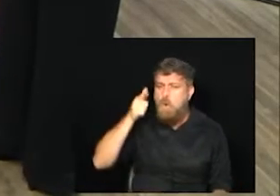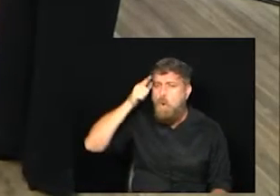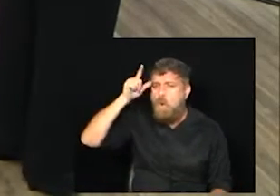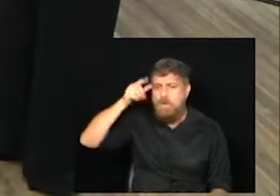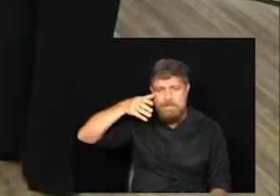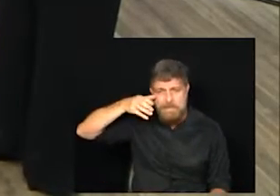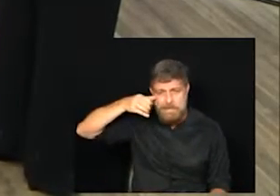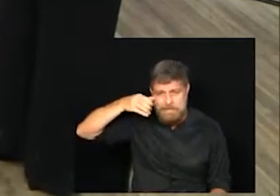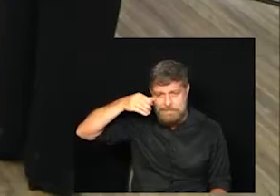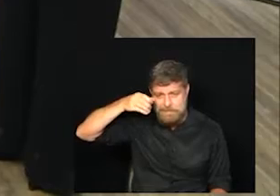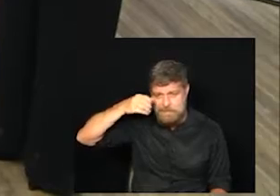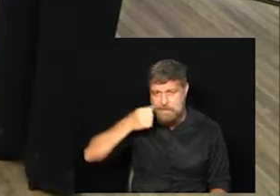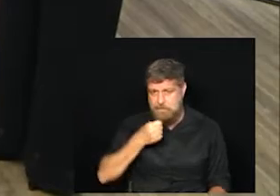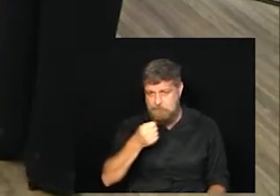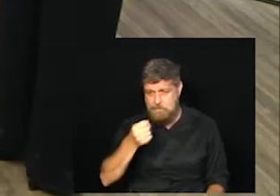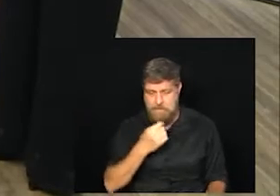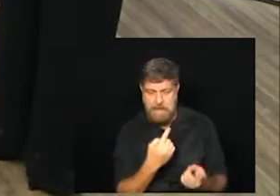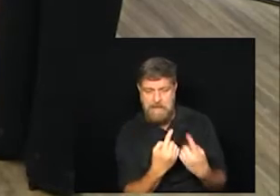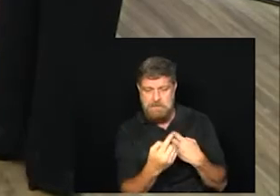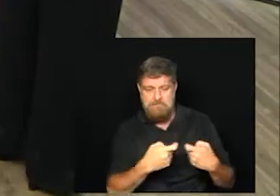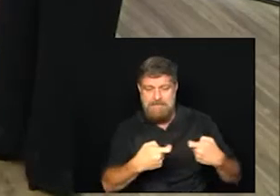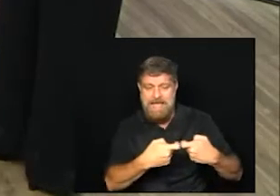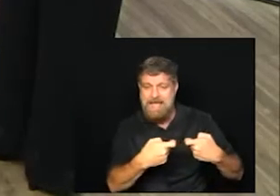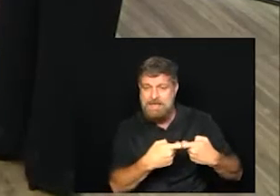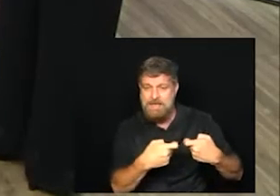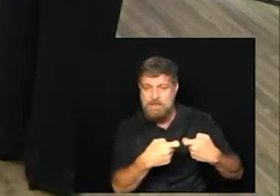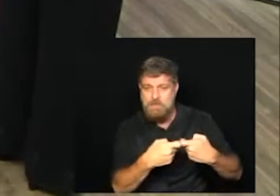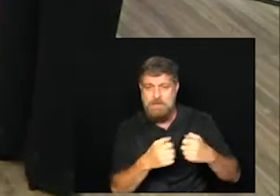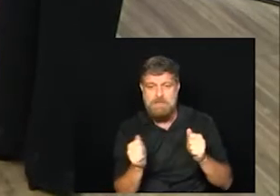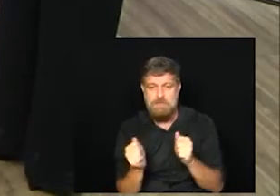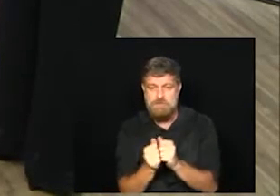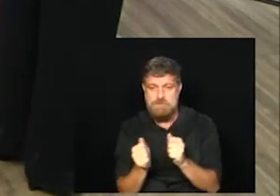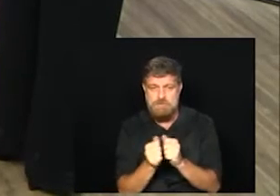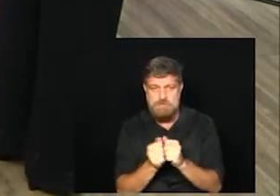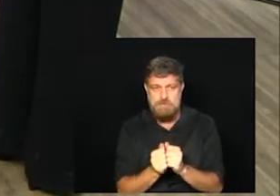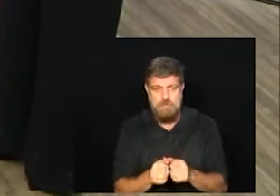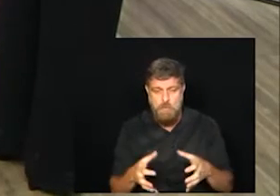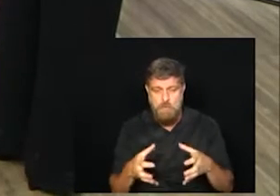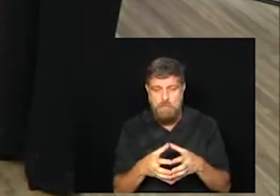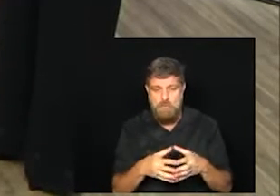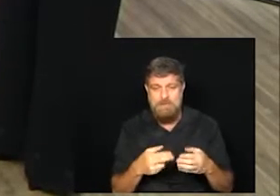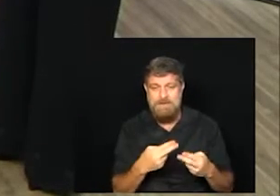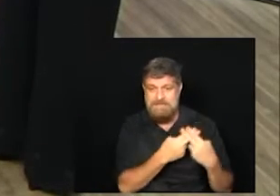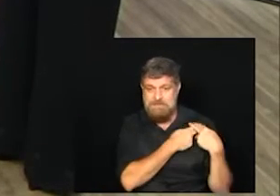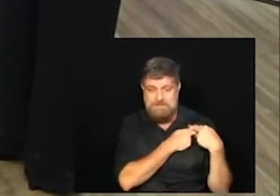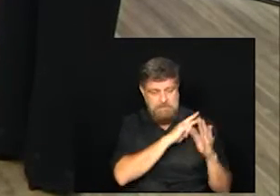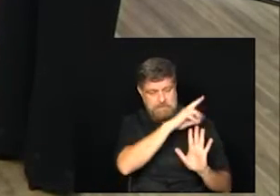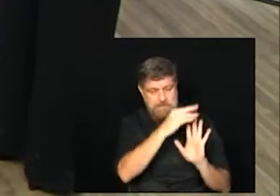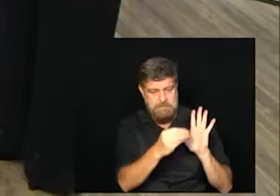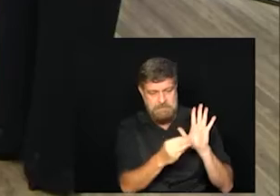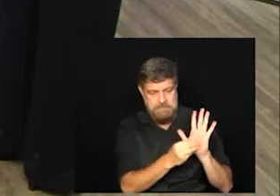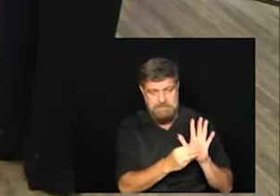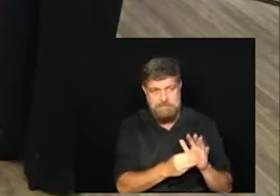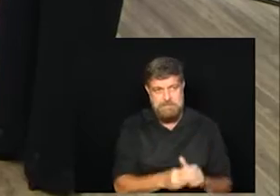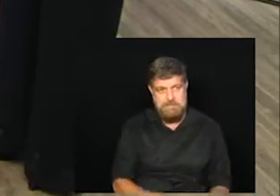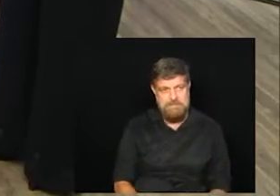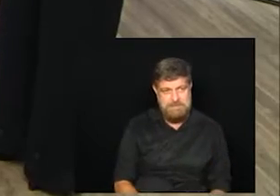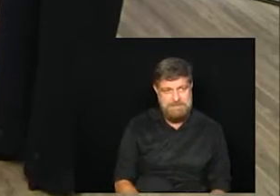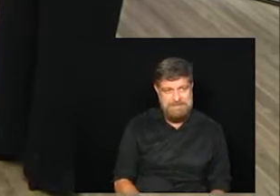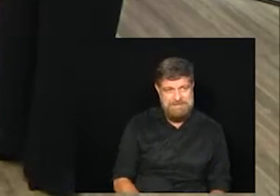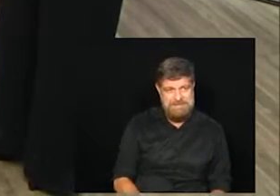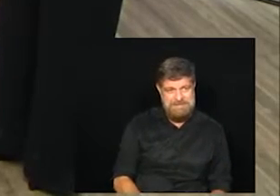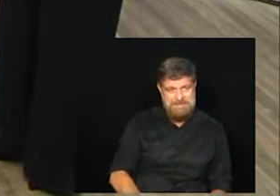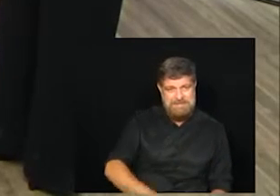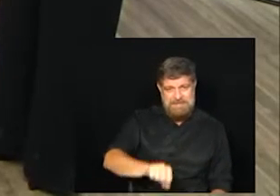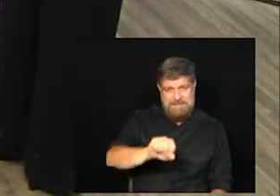Aranha estava na rodovia Anhanguera com a Companhia Ambiental do Estado de São Paulo, a CETESB, acompanhando